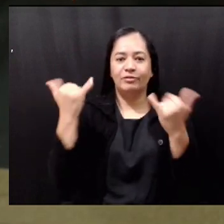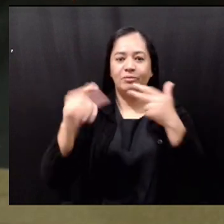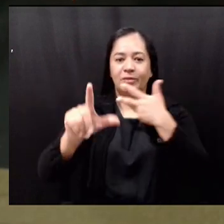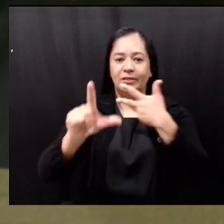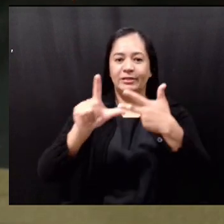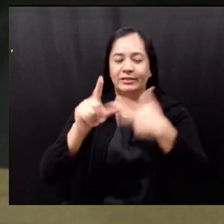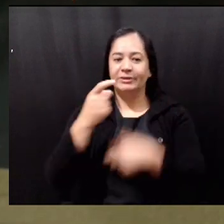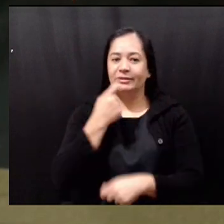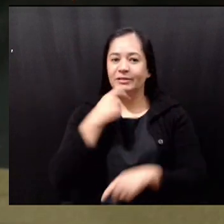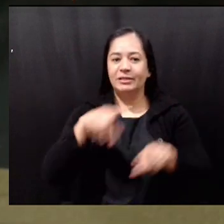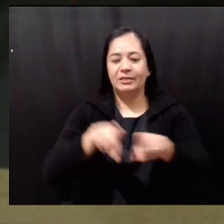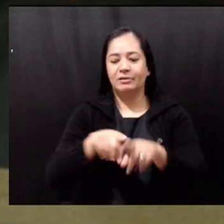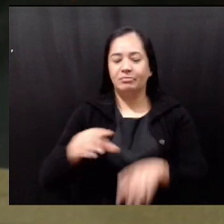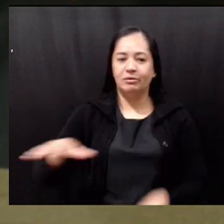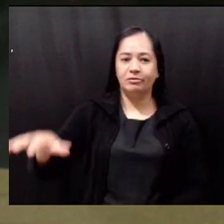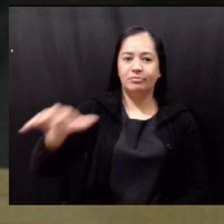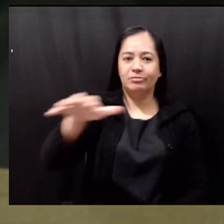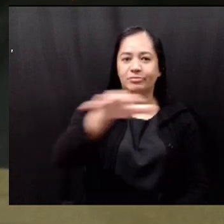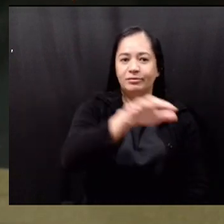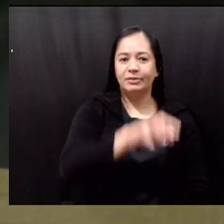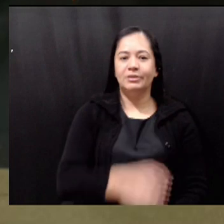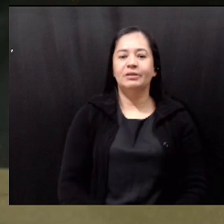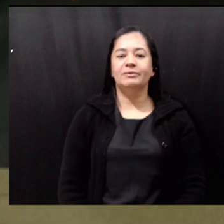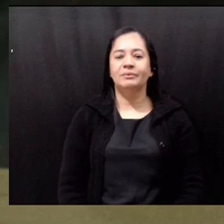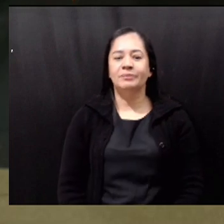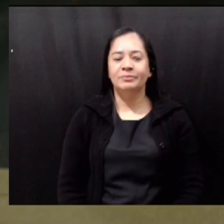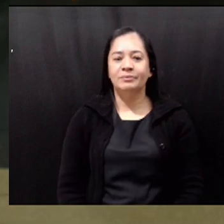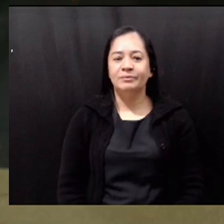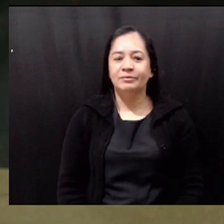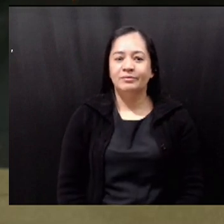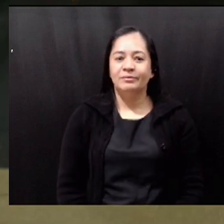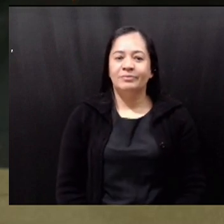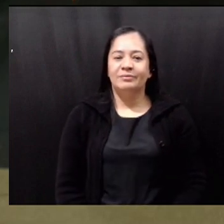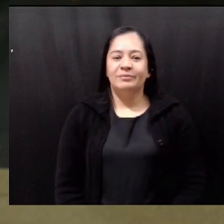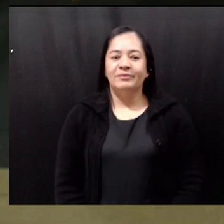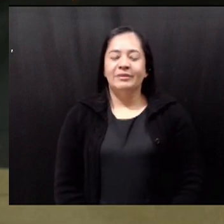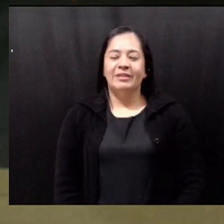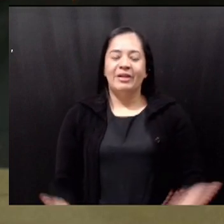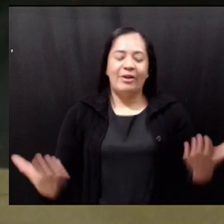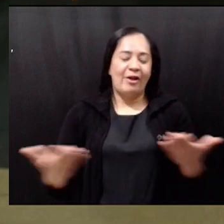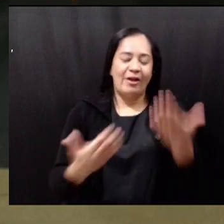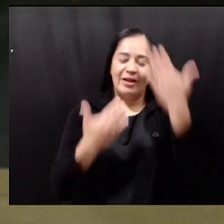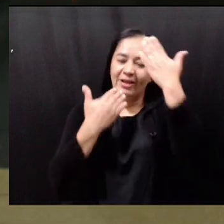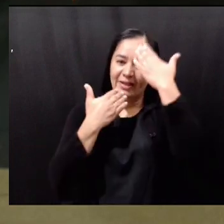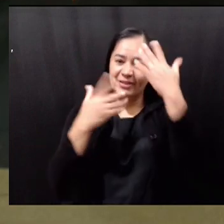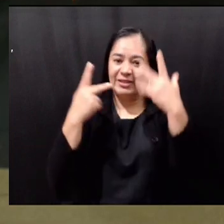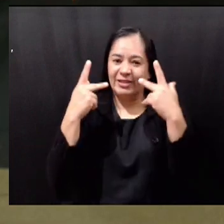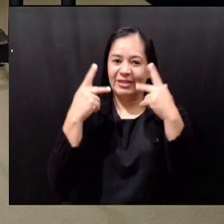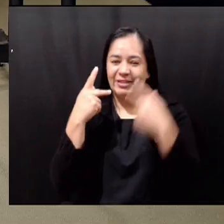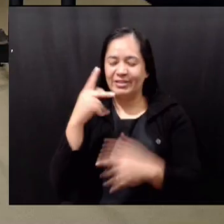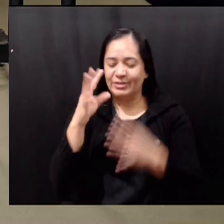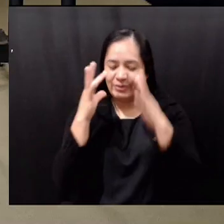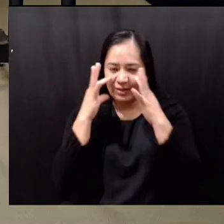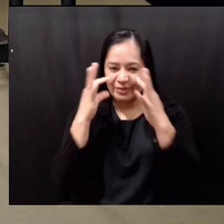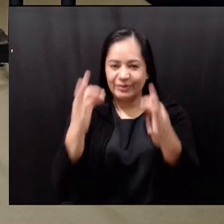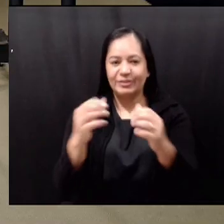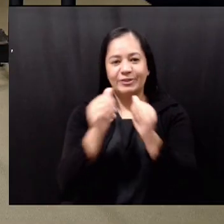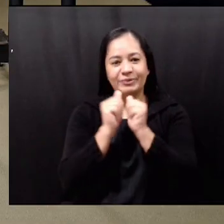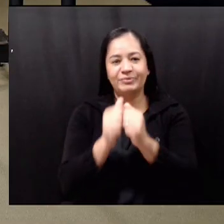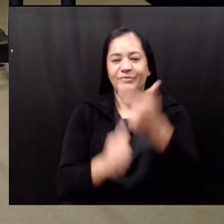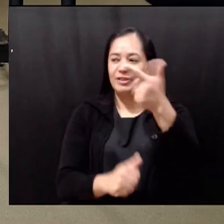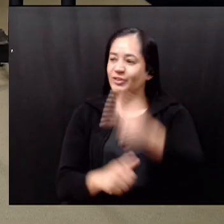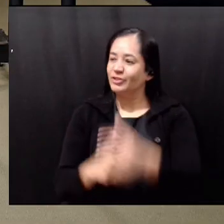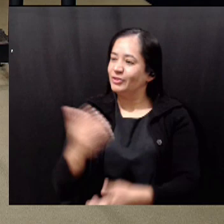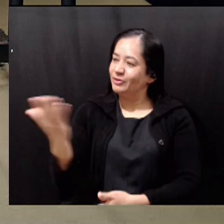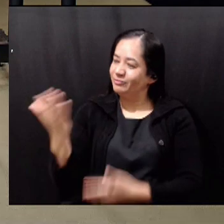toda a nossa metrópole. E só me resta agradecer a sua audiência e a sua companhia, agradecer mais uma vez a vocês, nossos